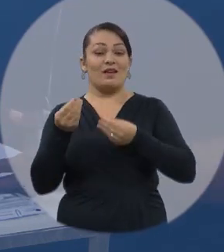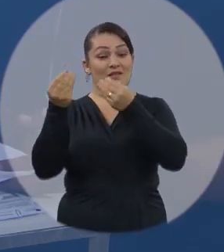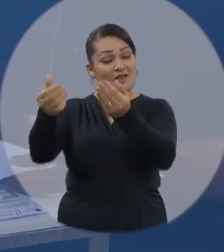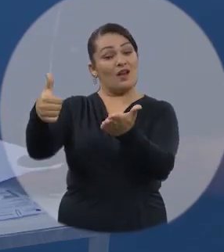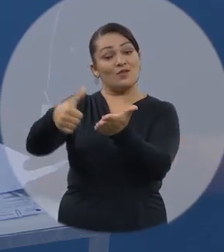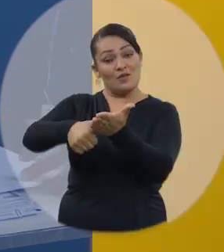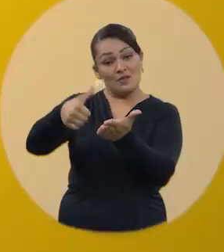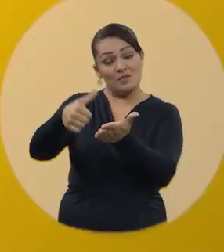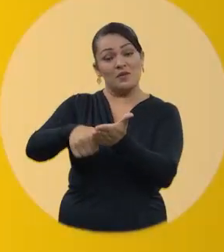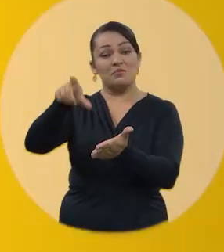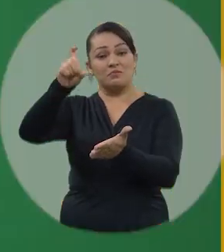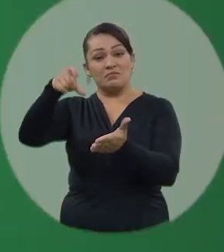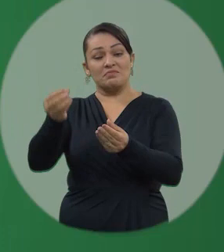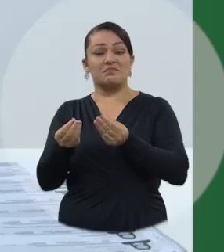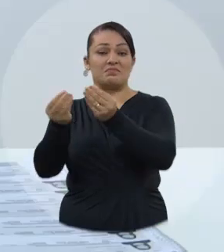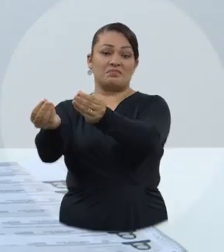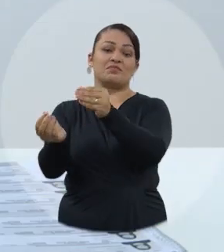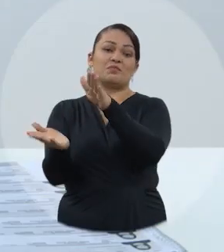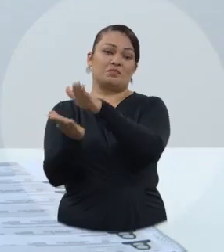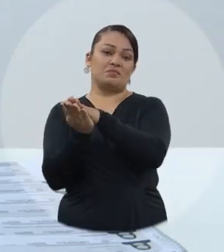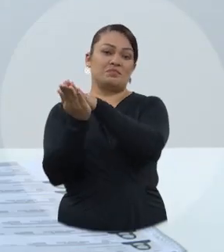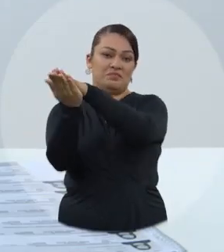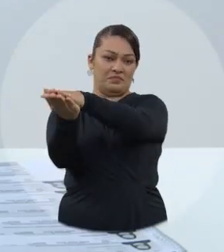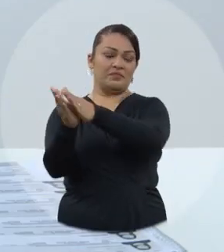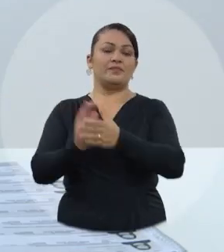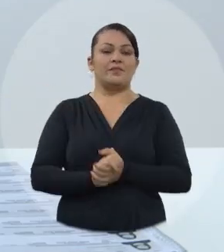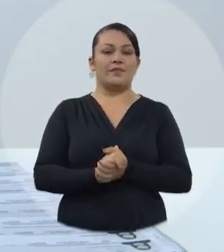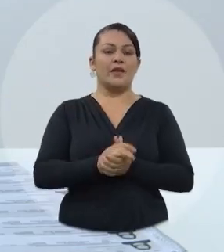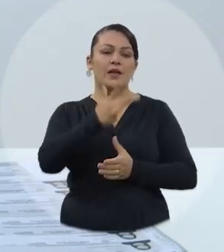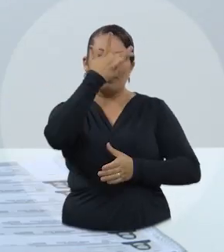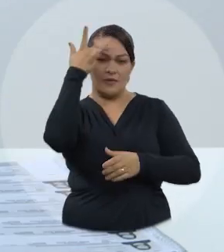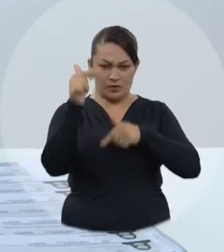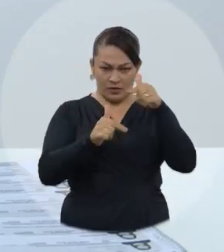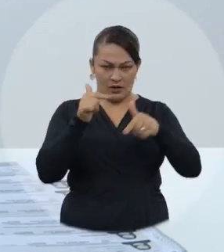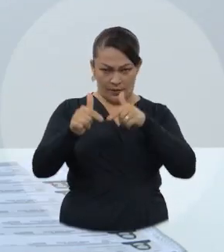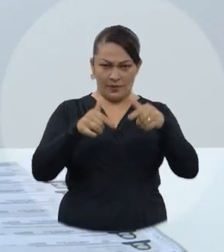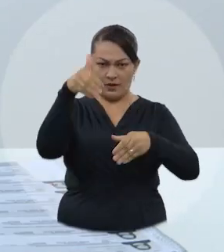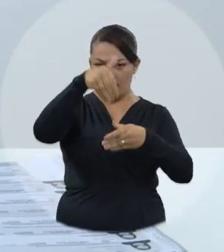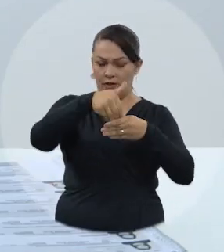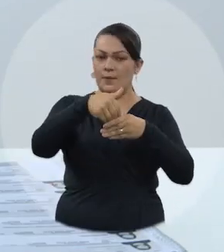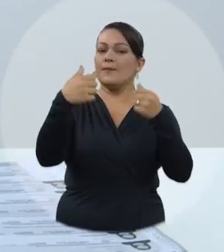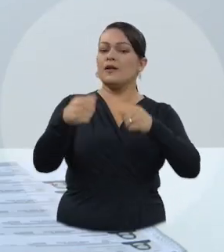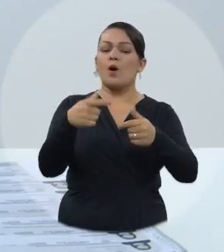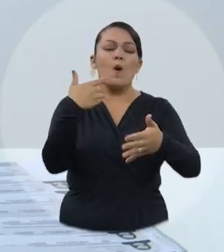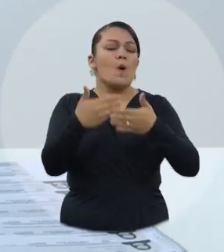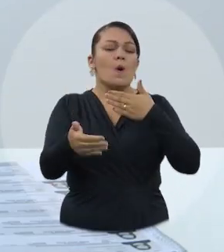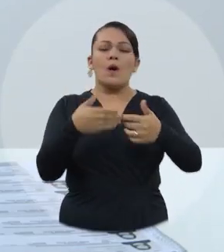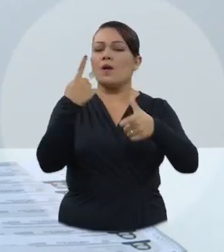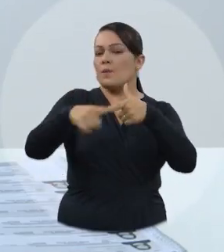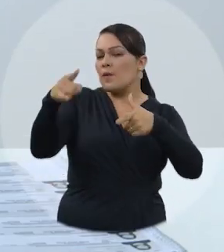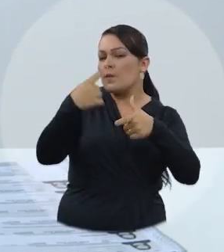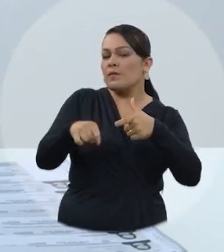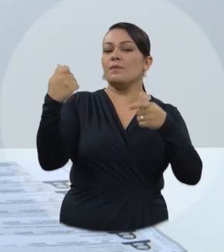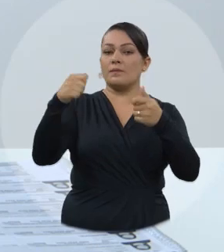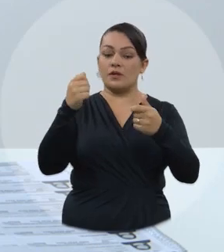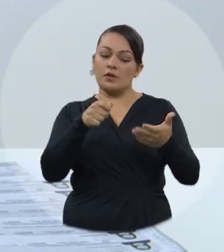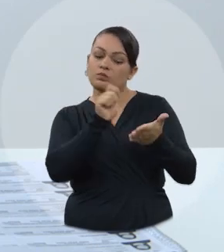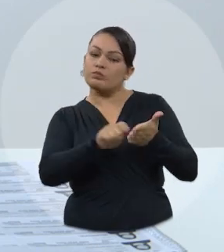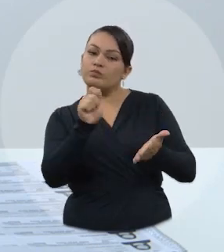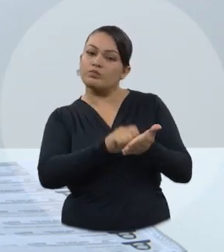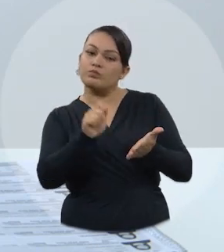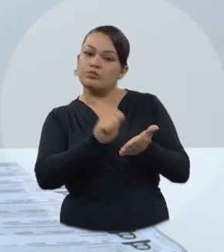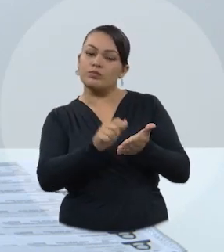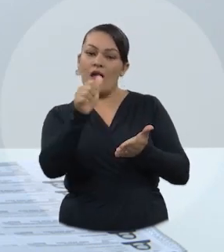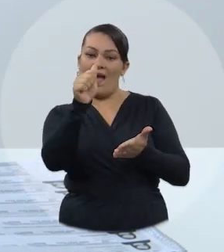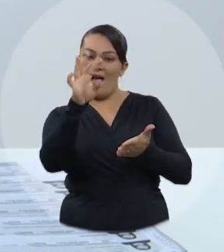os documentos do eleitor. Os mesários também têm que registrar as ocorrências, anotar tudo o que acontece no dia da